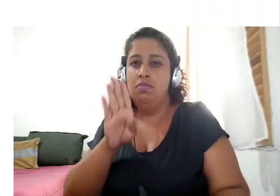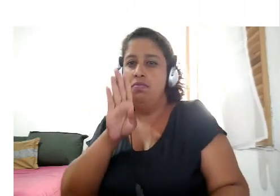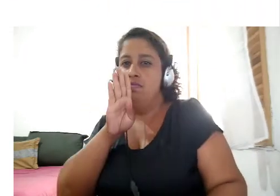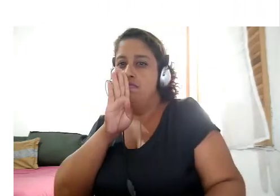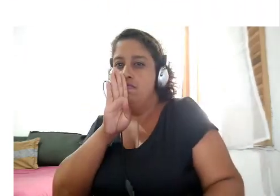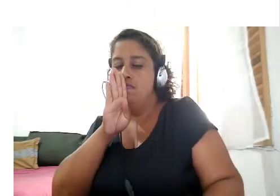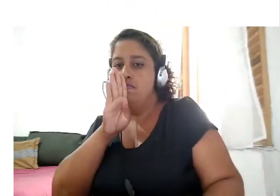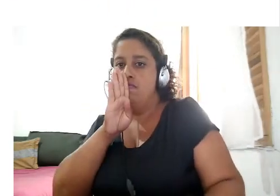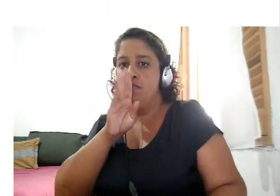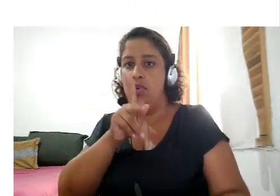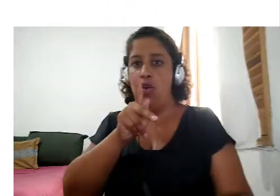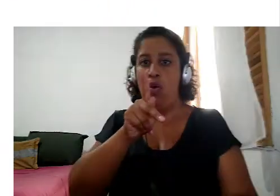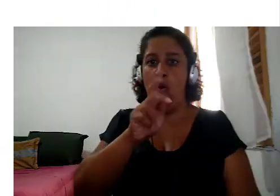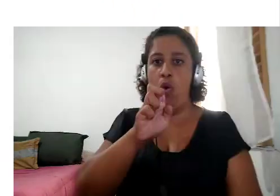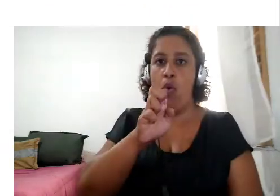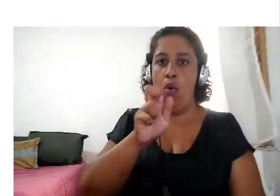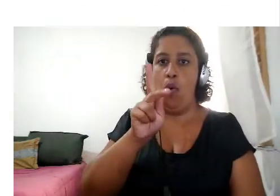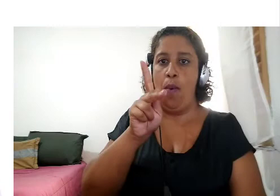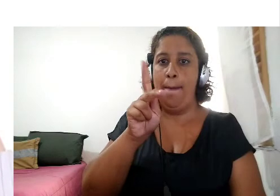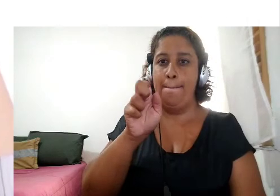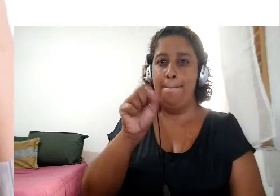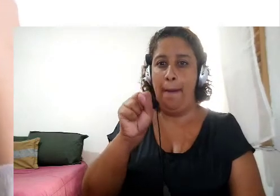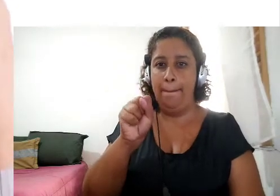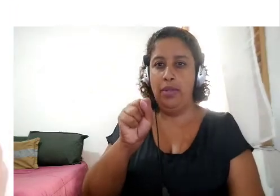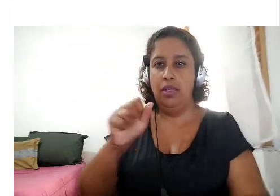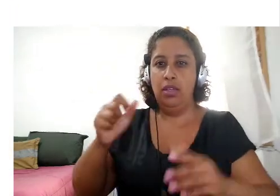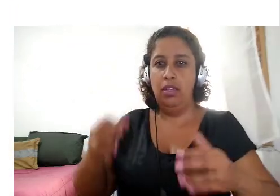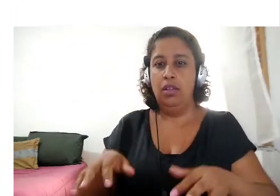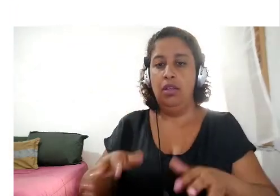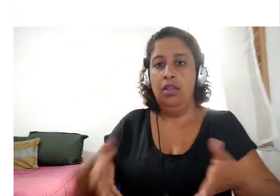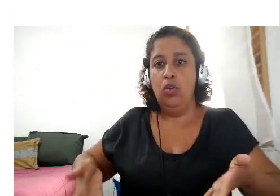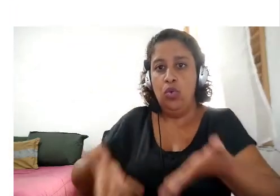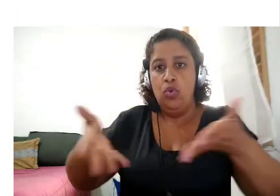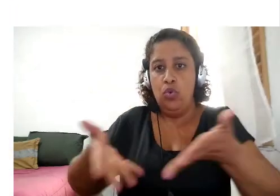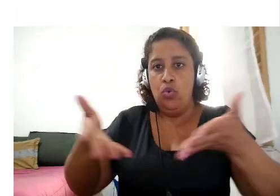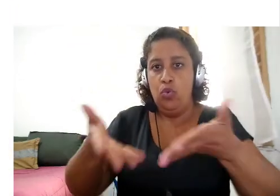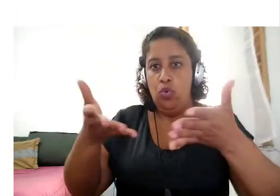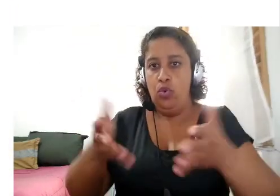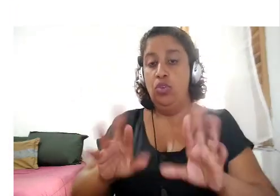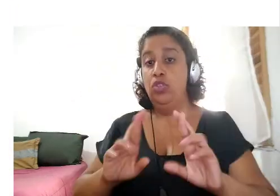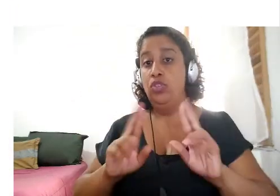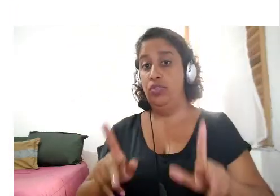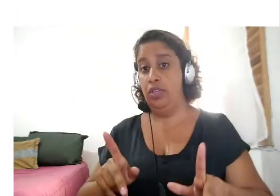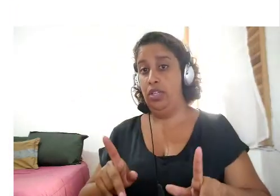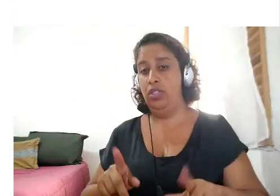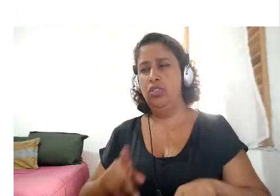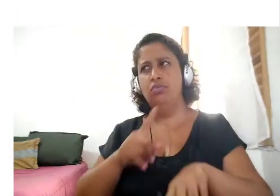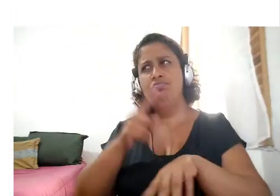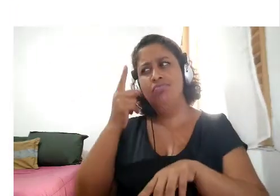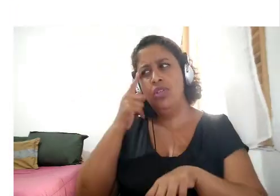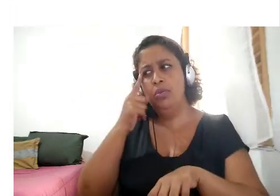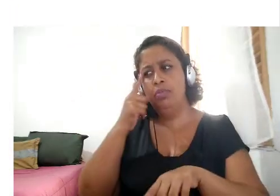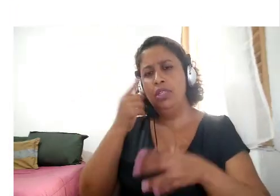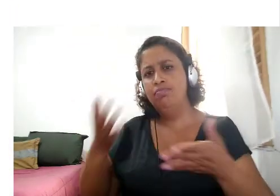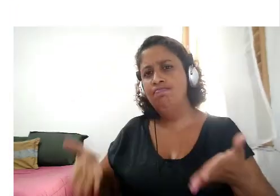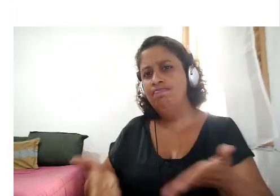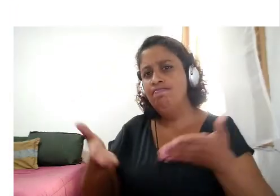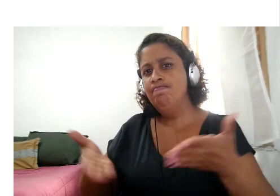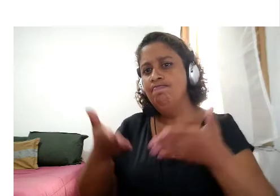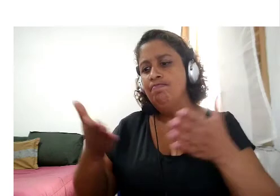despolarizada. Quando pensamos em uma inibição, o efluxo de potássio e o influxo de cloro geram na célula